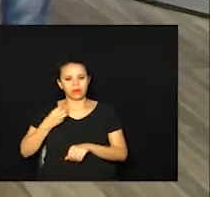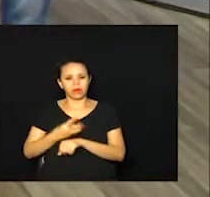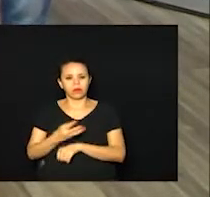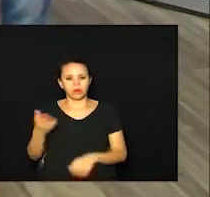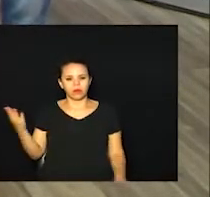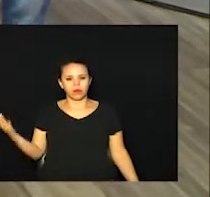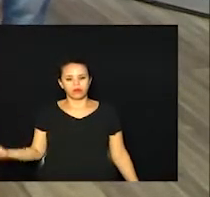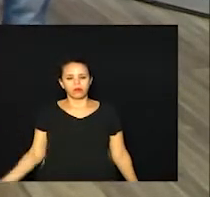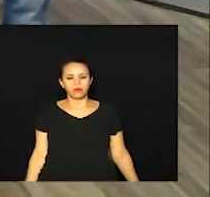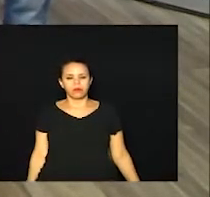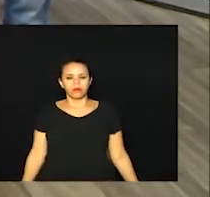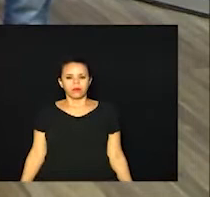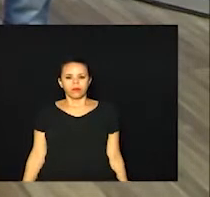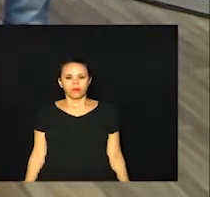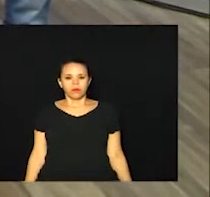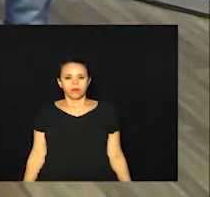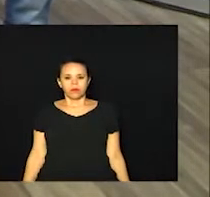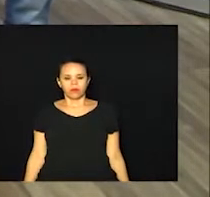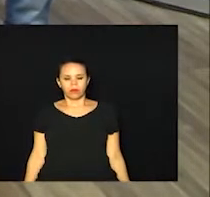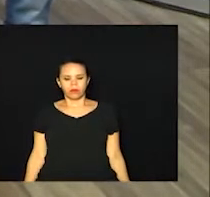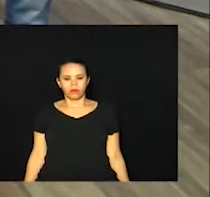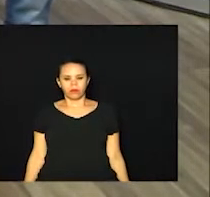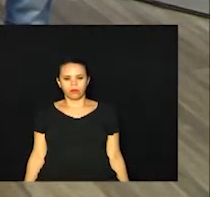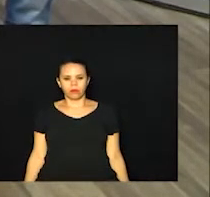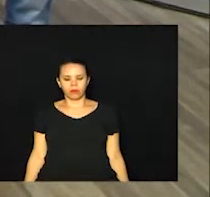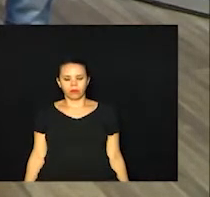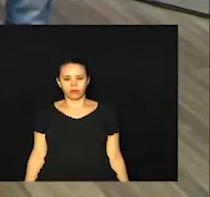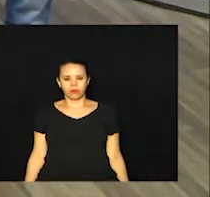WhatsApp, 19, o nosso DDD